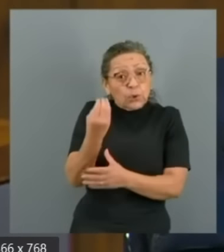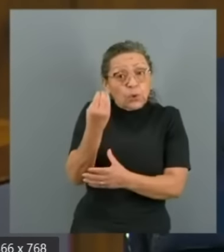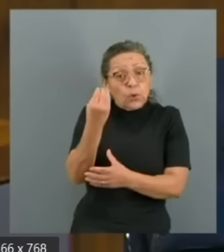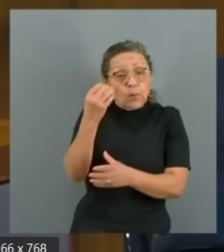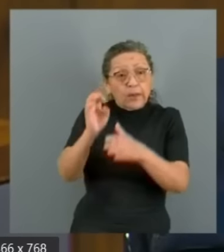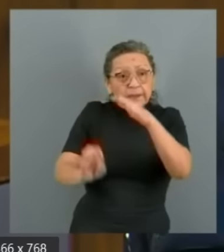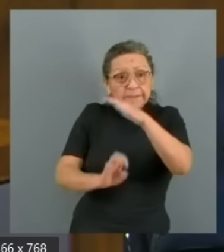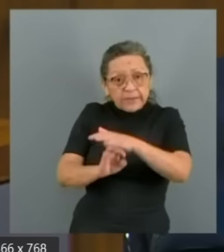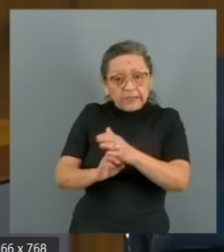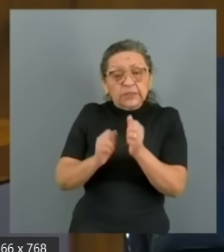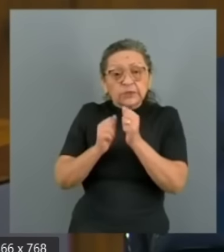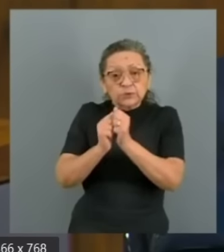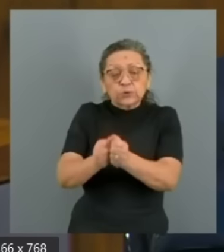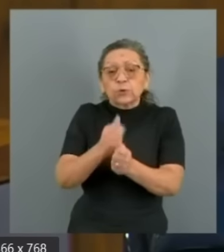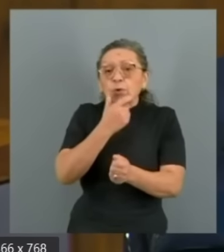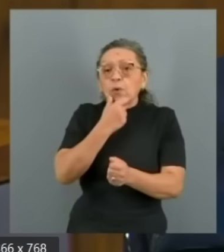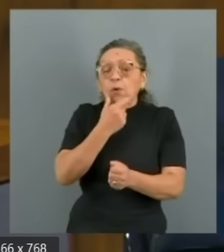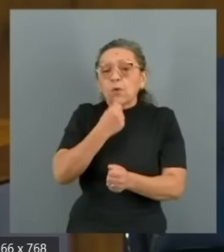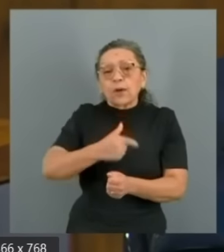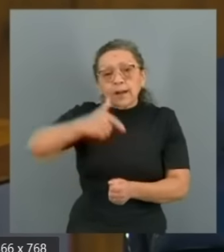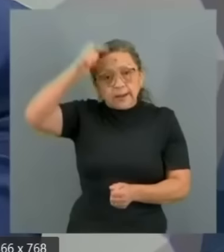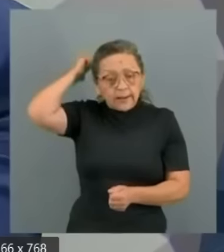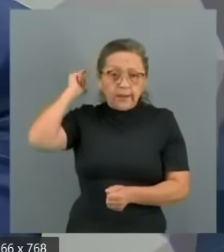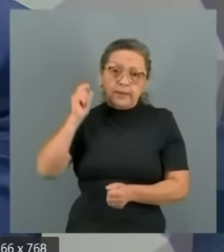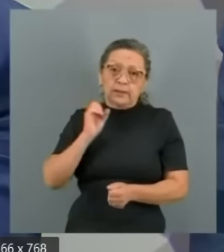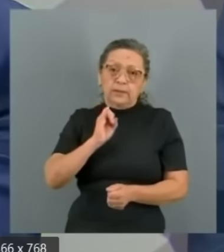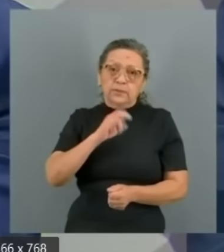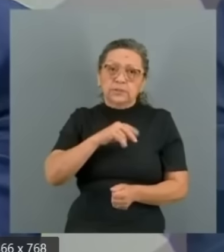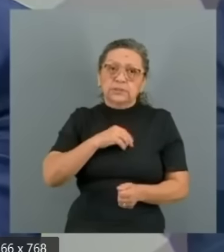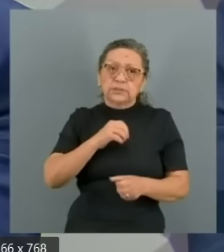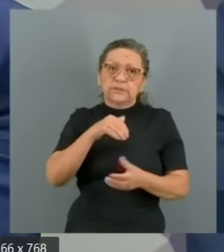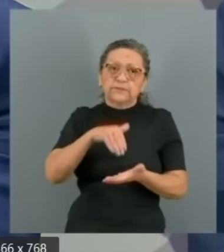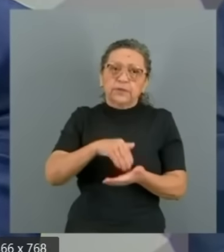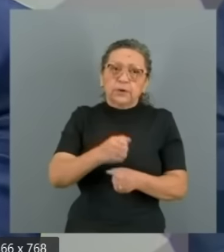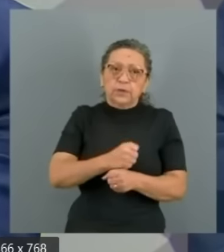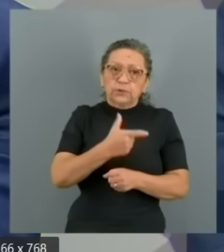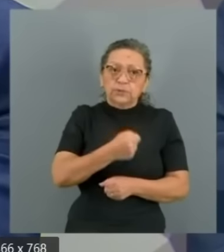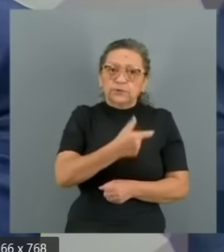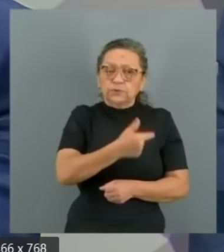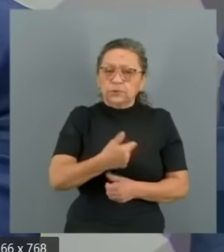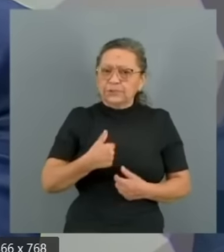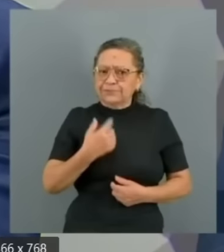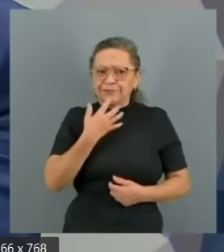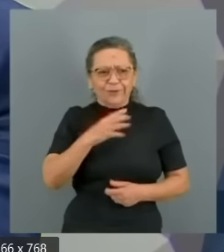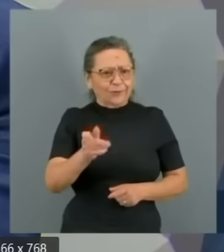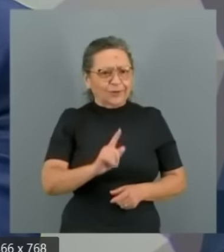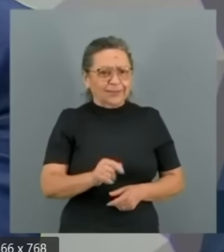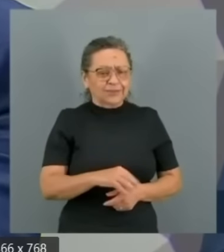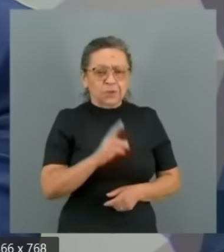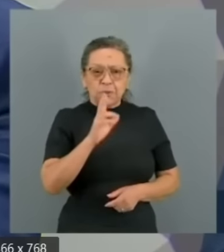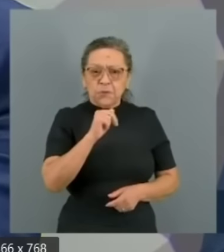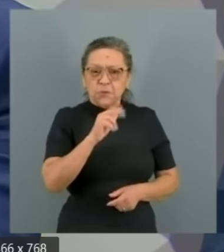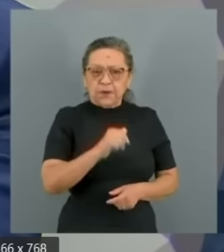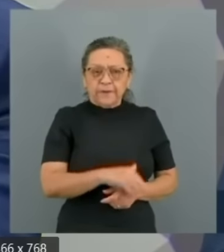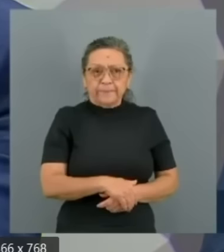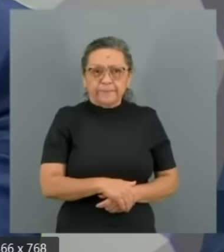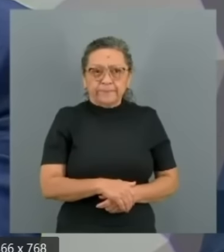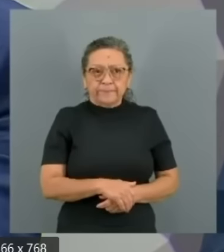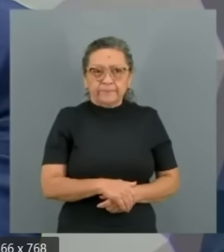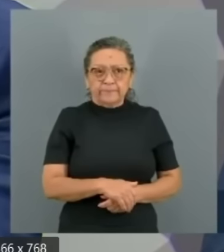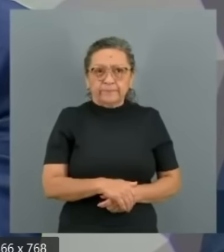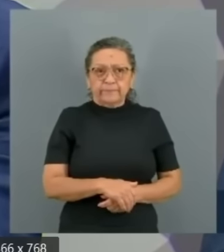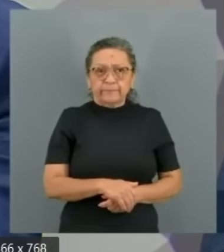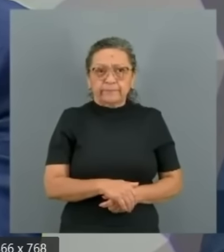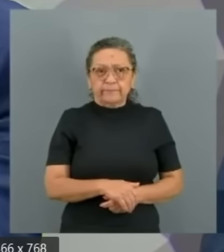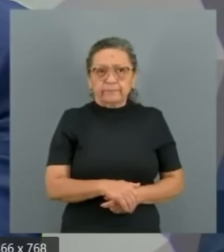com o careca do INSS no final de 22. Desconheço, nunca foi... Não foi com o careca, fez uma empresa que recebeu dinheiro. Ah,